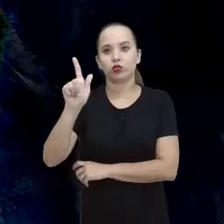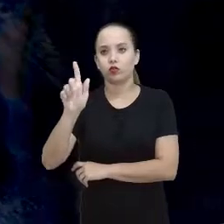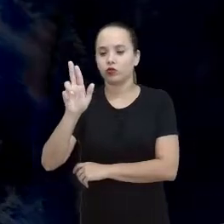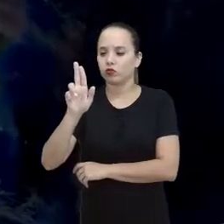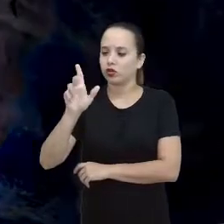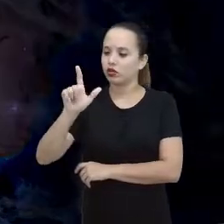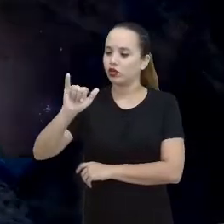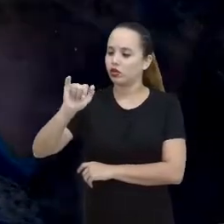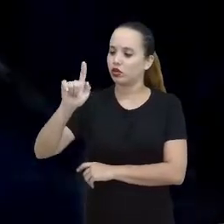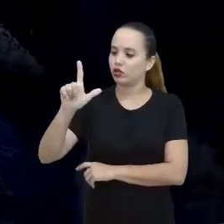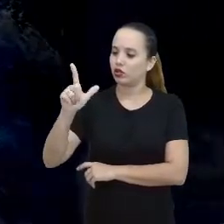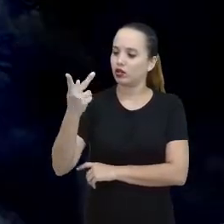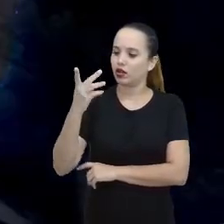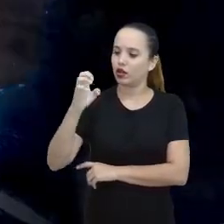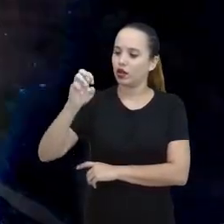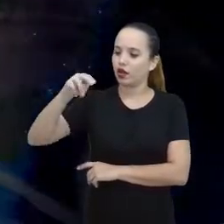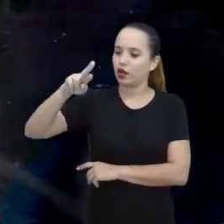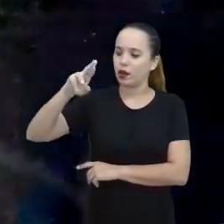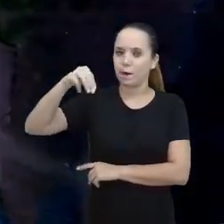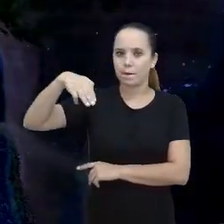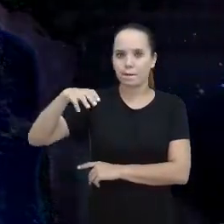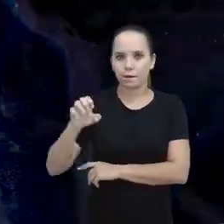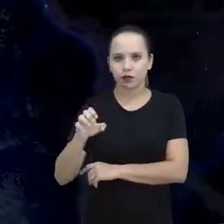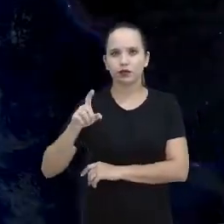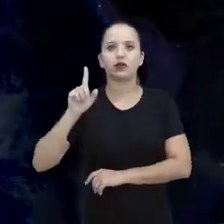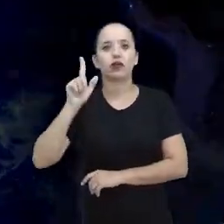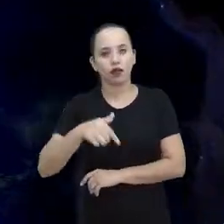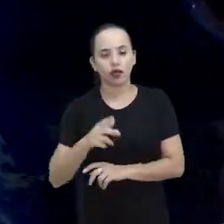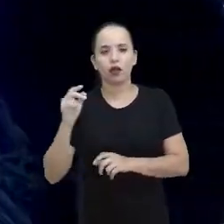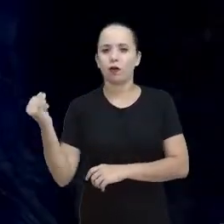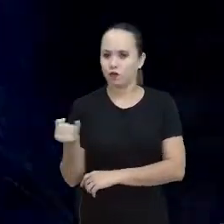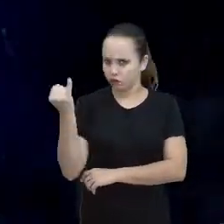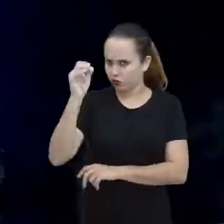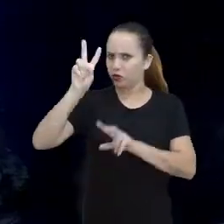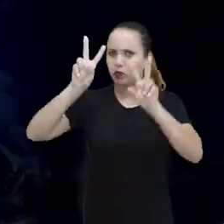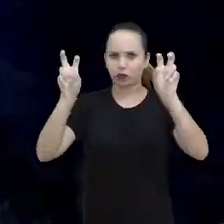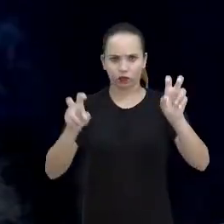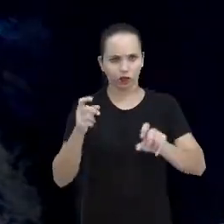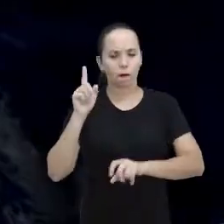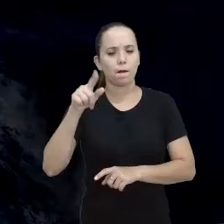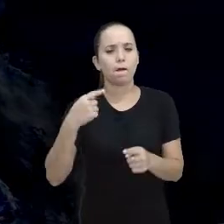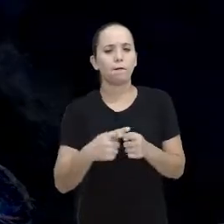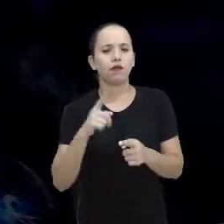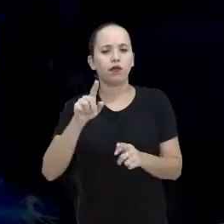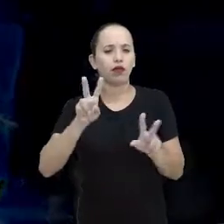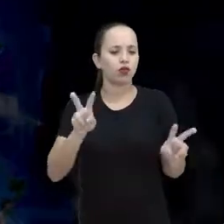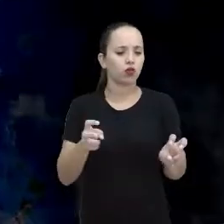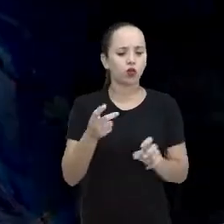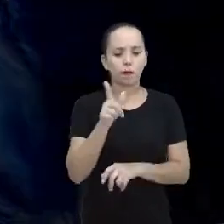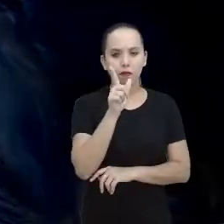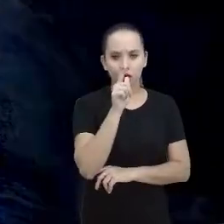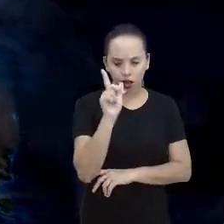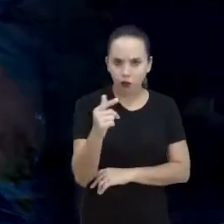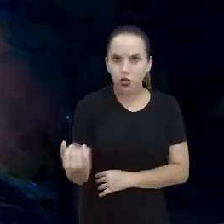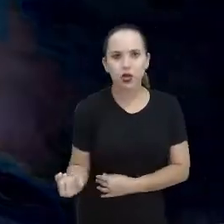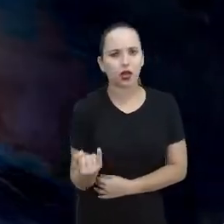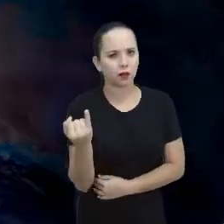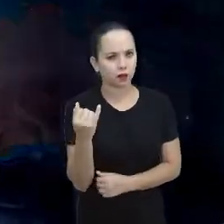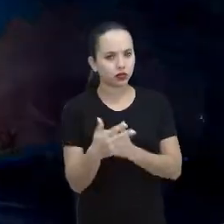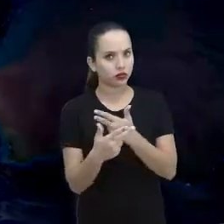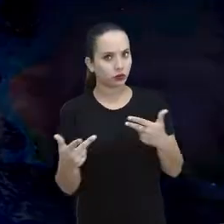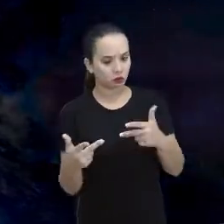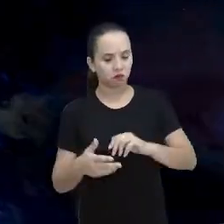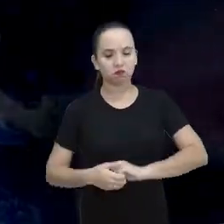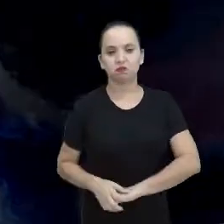tão importante, já que a gente está falando de água, e água é um recurso tão essencial para a gente, né? Sem